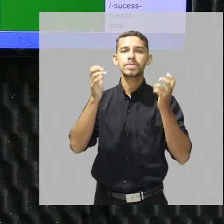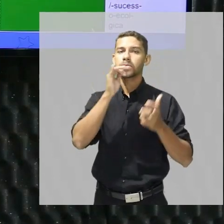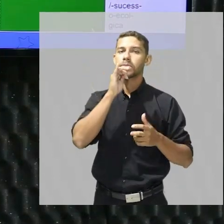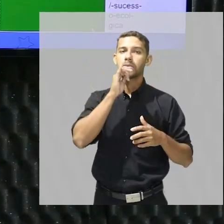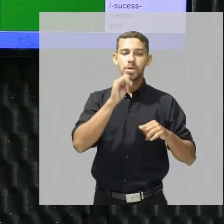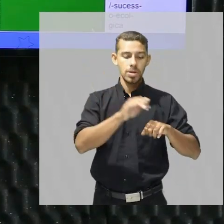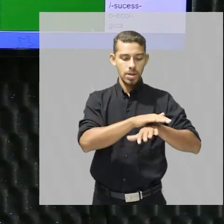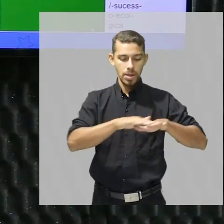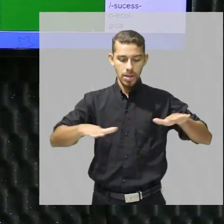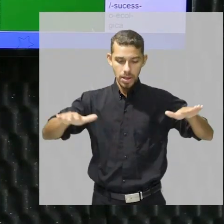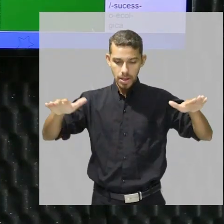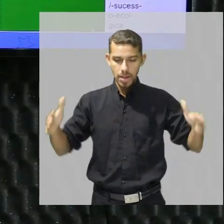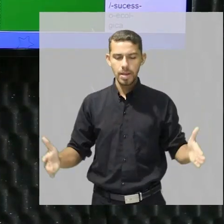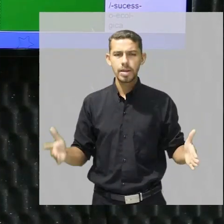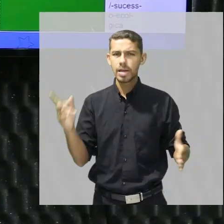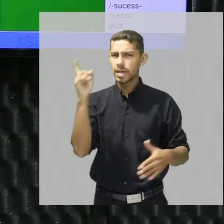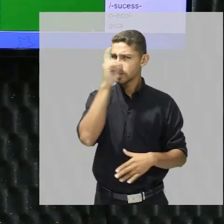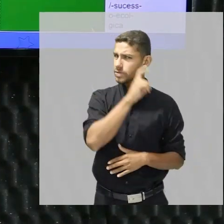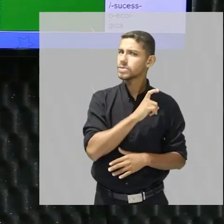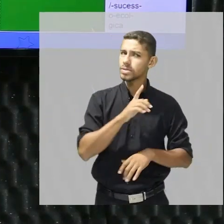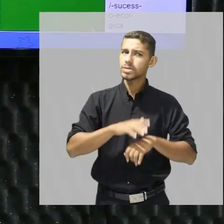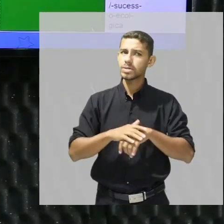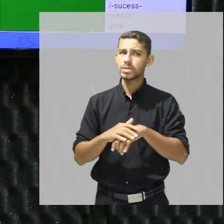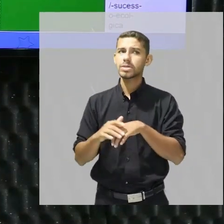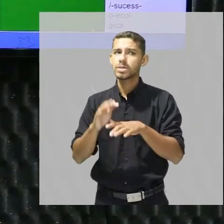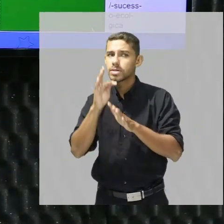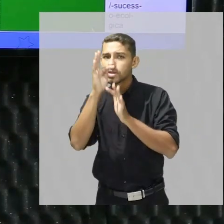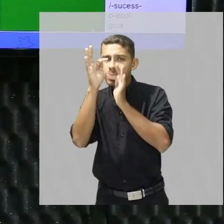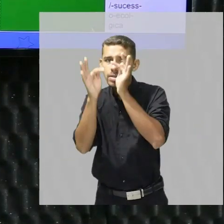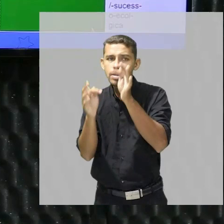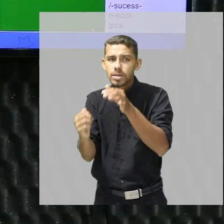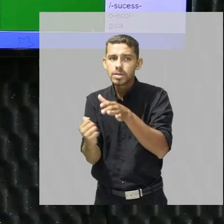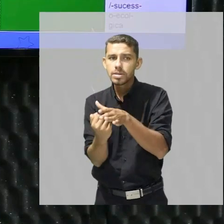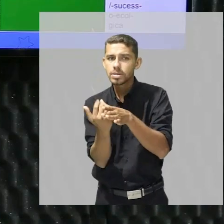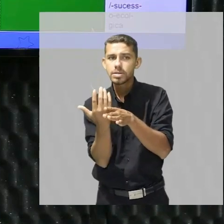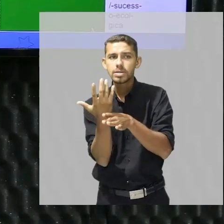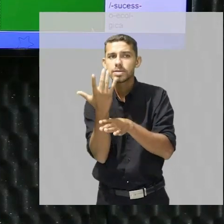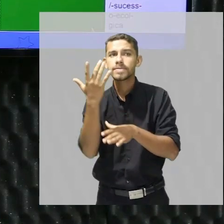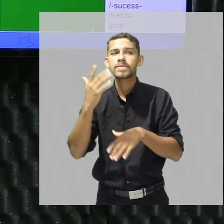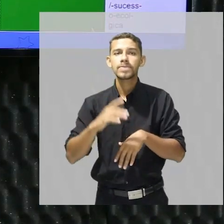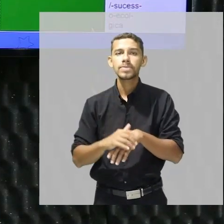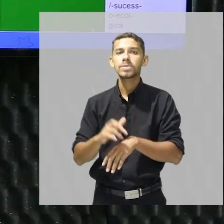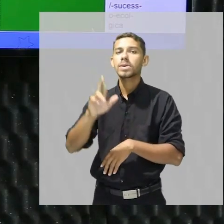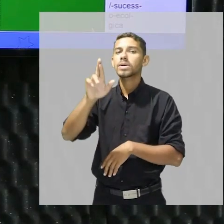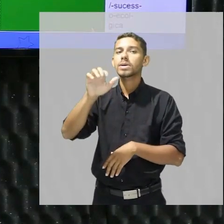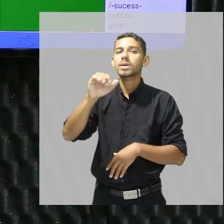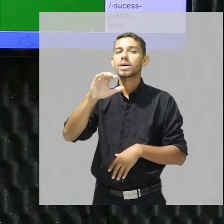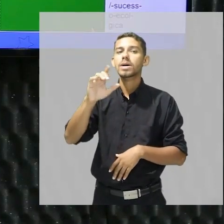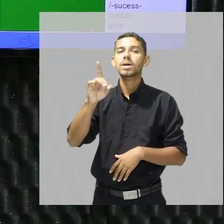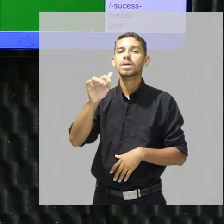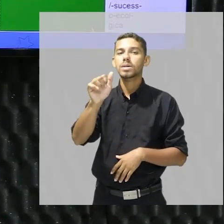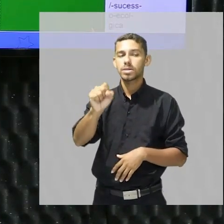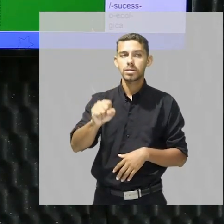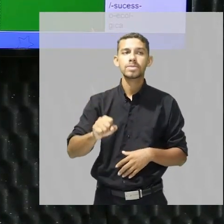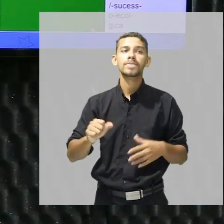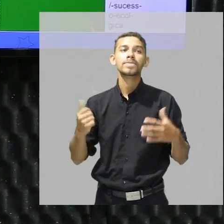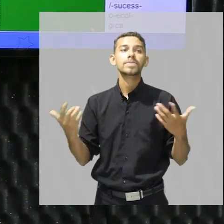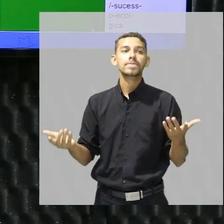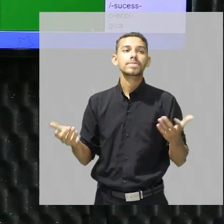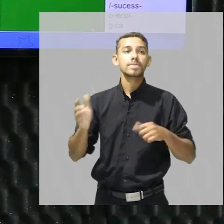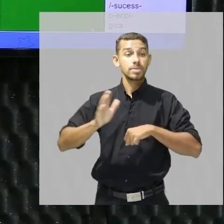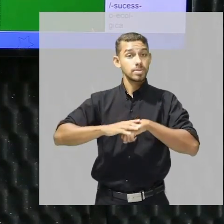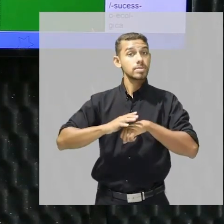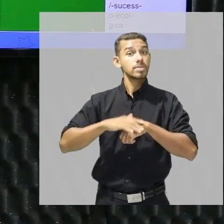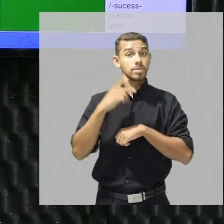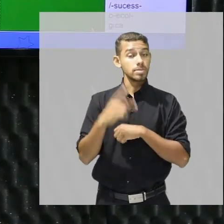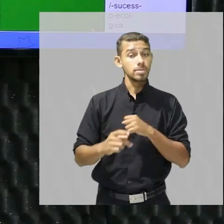calçada, costuma nascer plantinhas bem ali na rachadura da calçada. Esses tipos de plantas